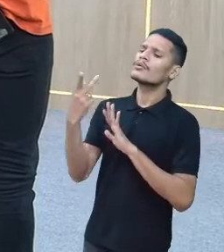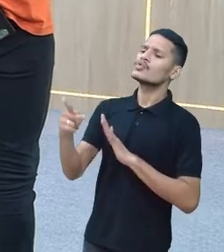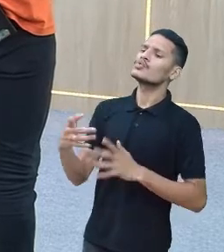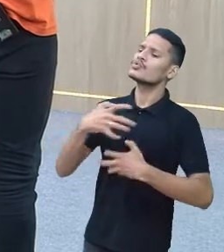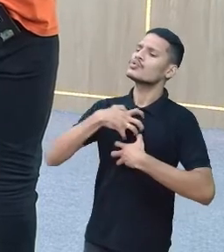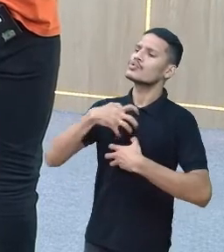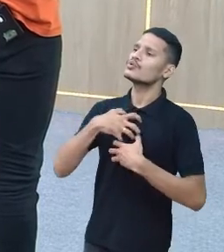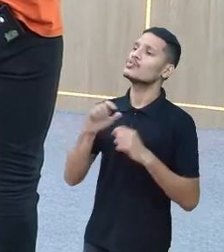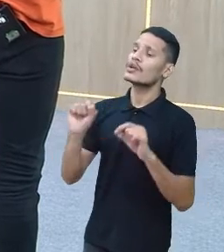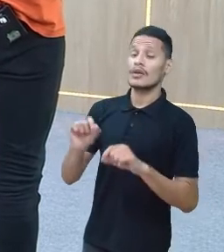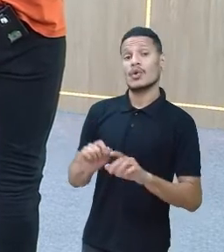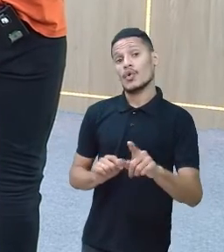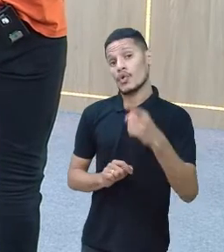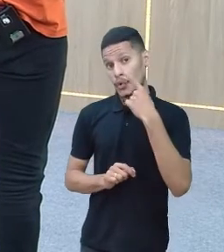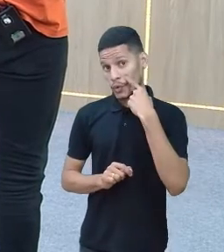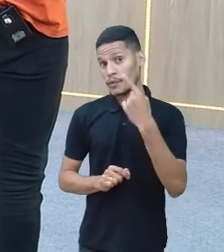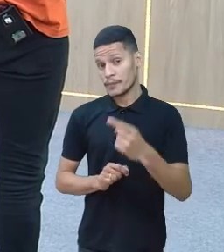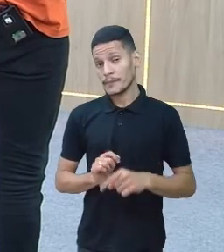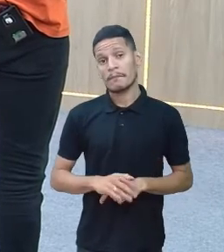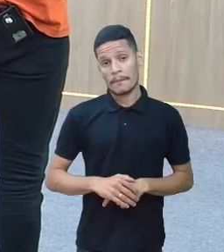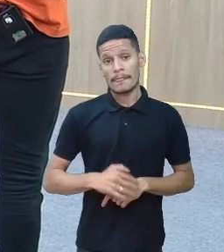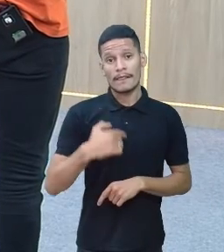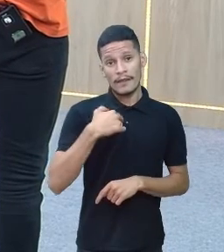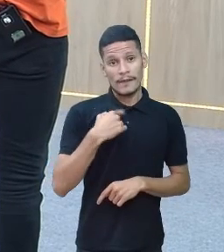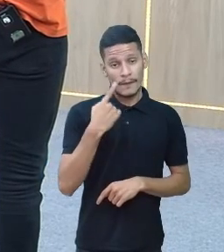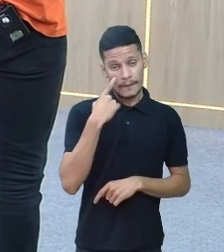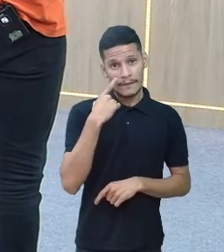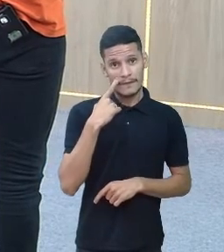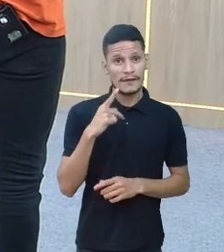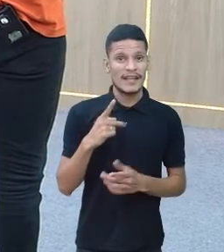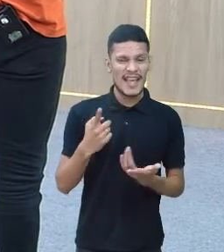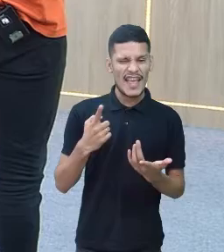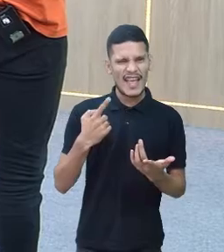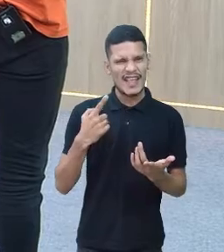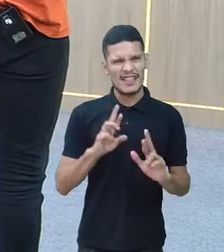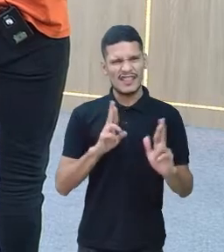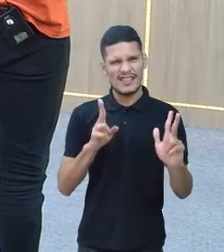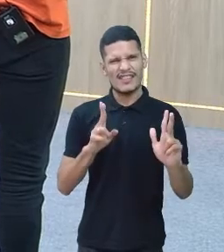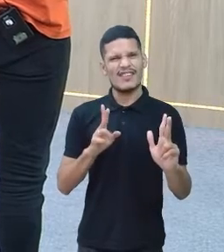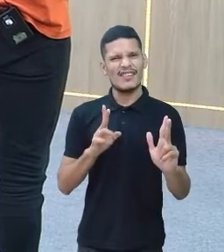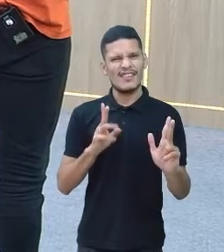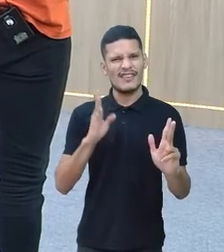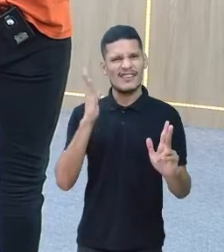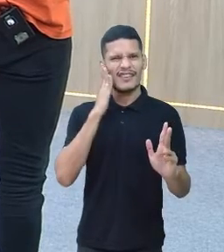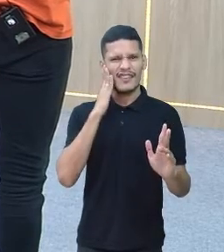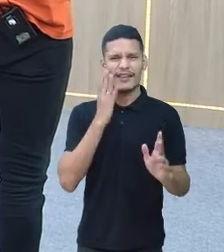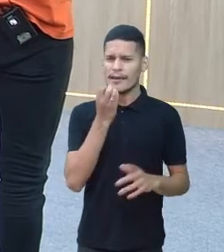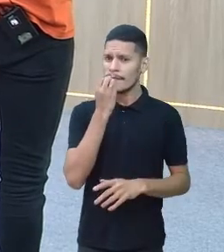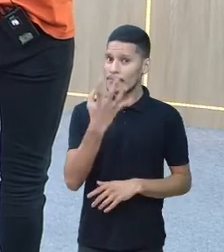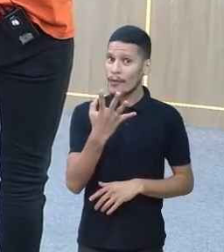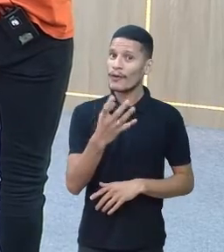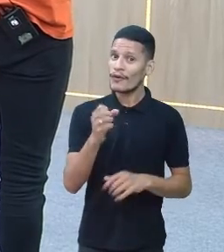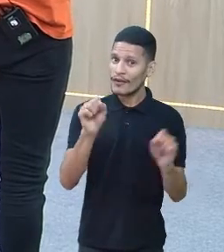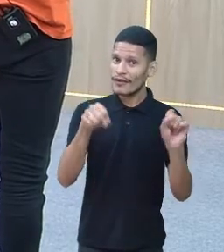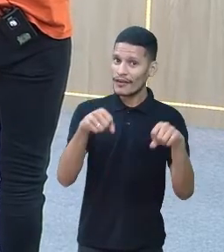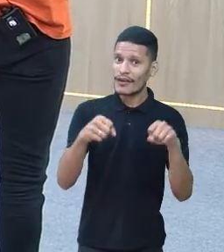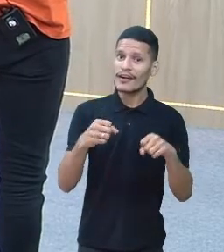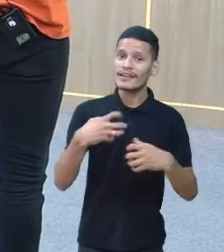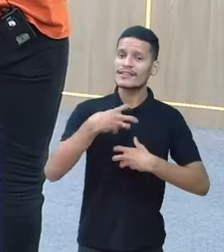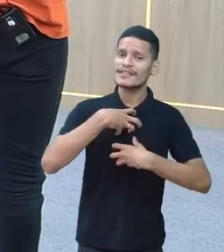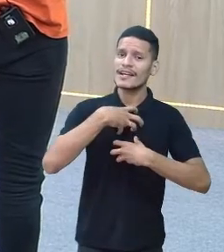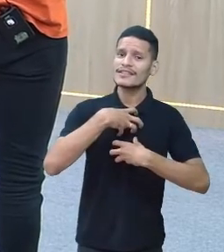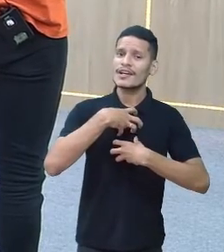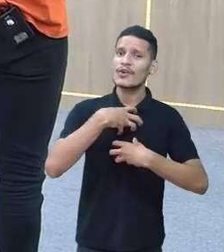experiência? Rapaz, é meio surreal, assim, né? De tão bom que é a